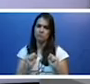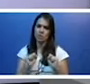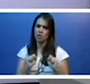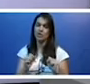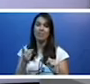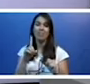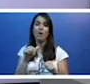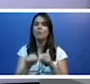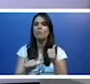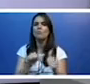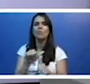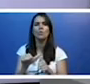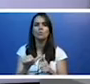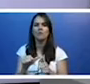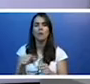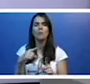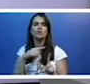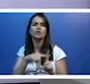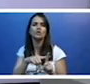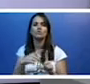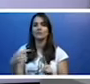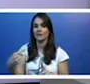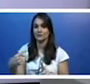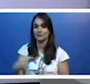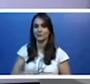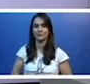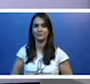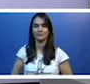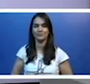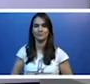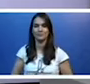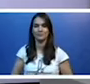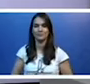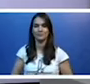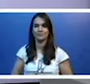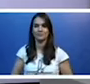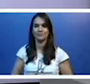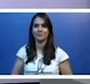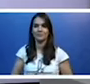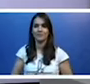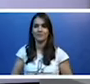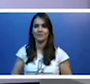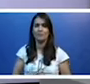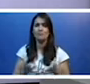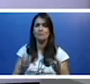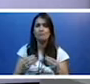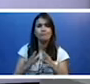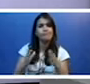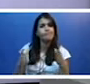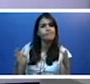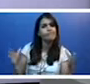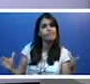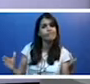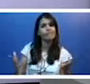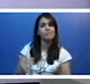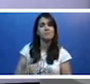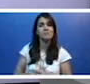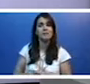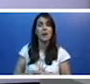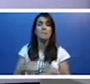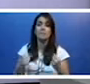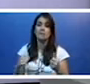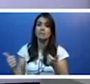alterar nada no final porque ao mesmo tempo e agora tá muito grande esse número aqui depois da,